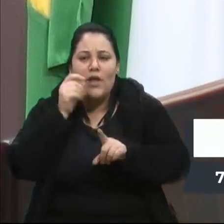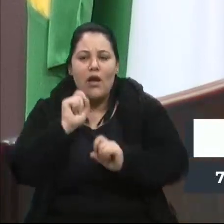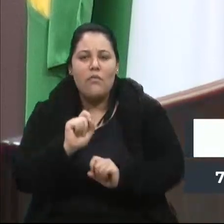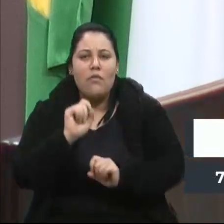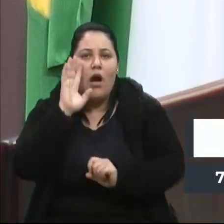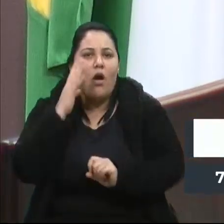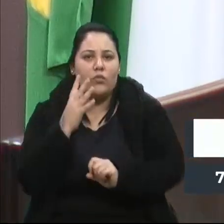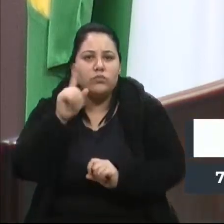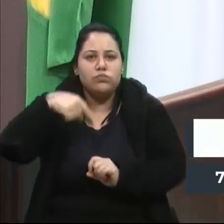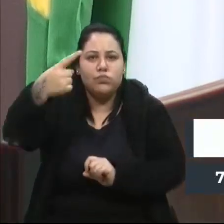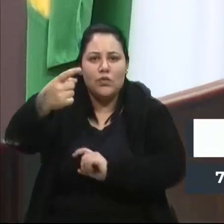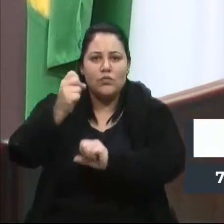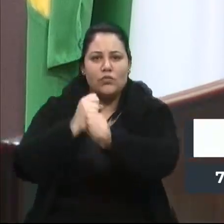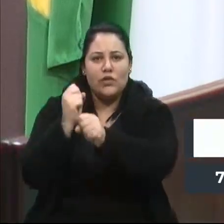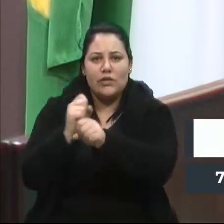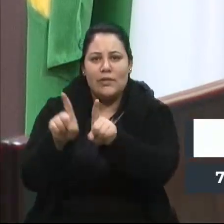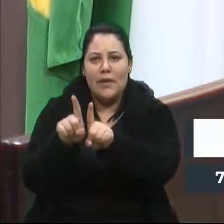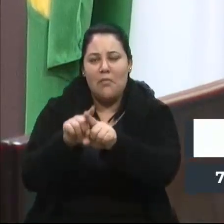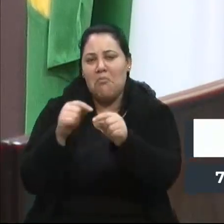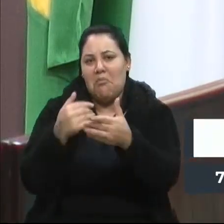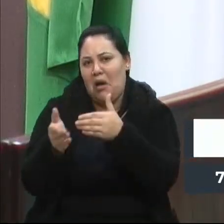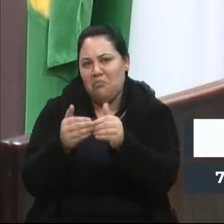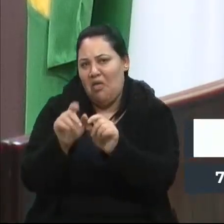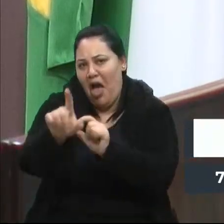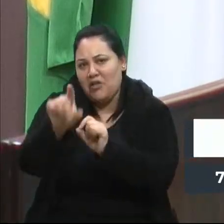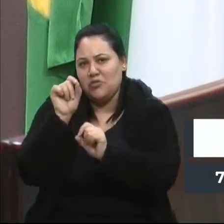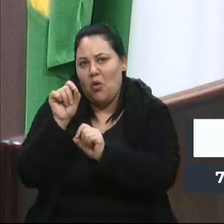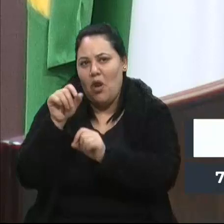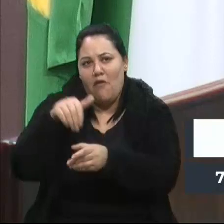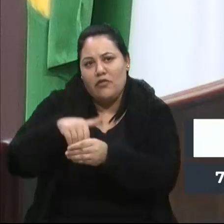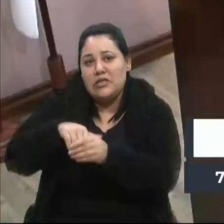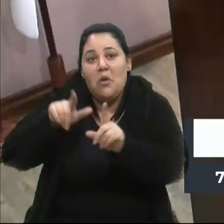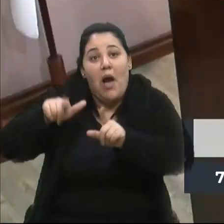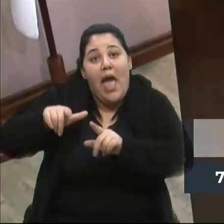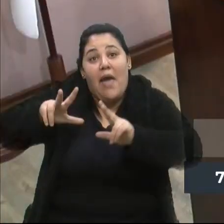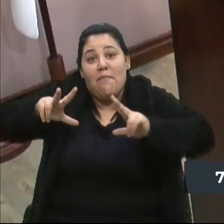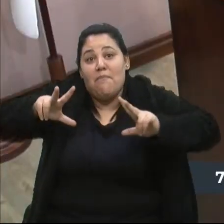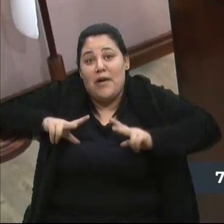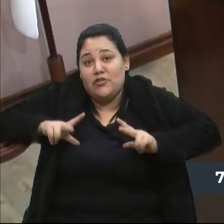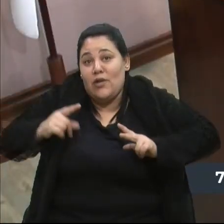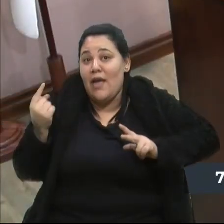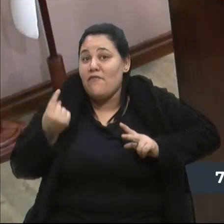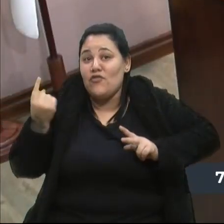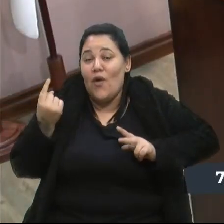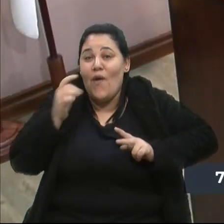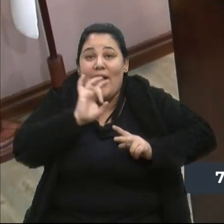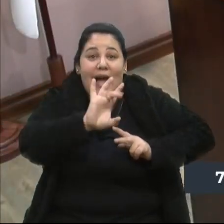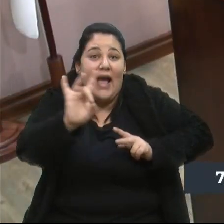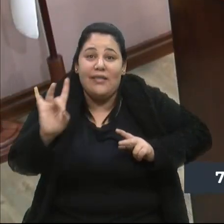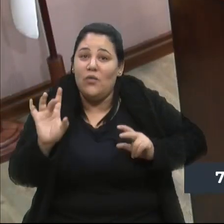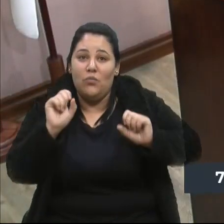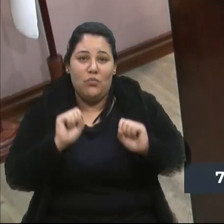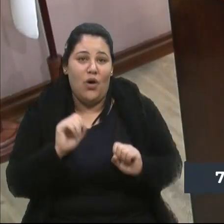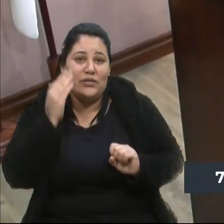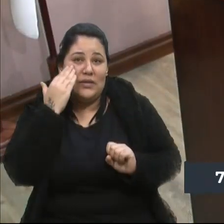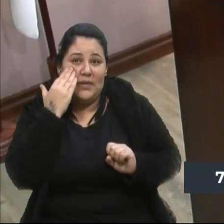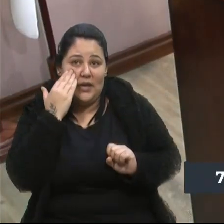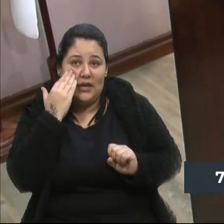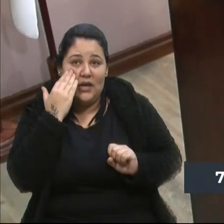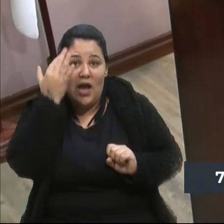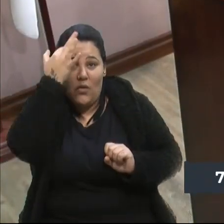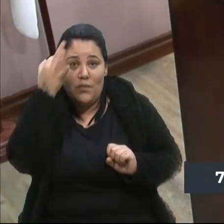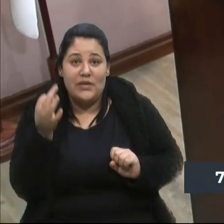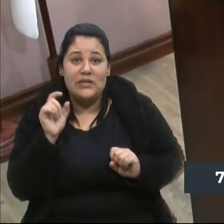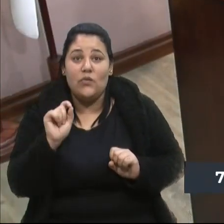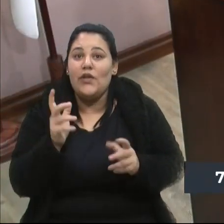no próximo ano, mas a escolha, né, e a votação é individual, é uma questão que cada um pode fazer o seu